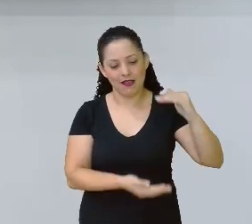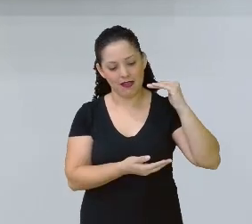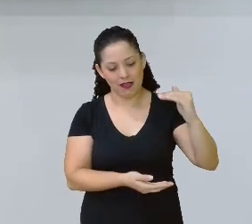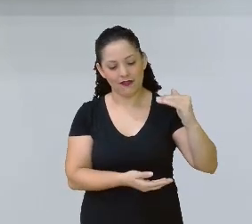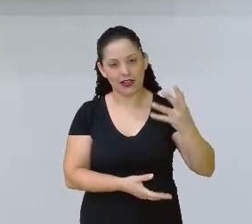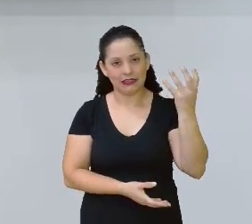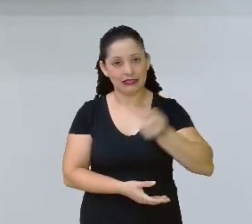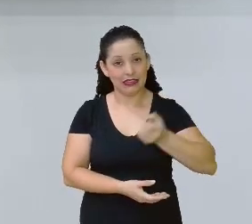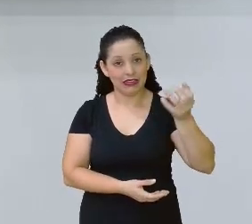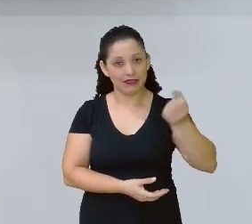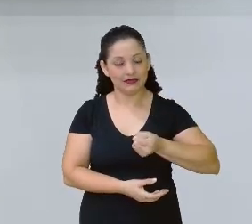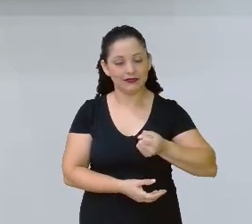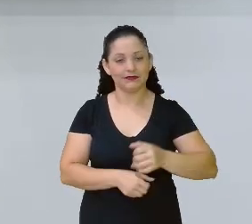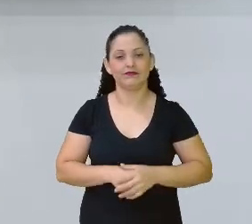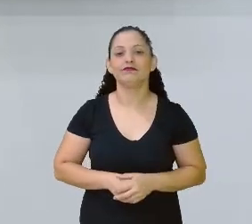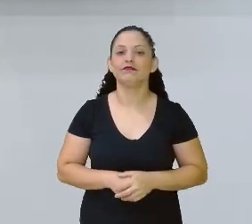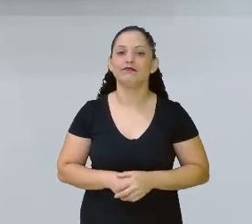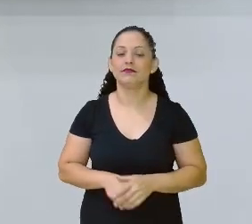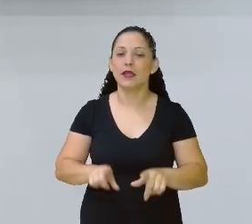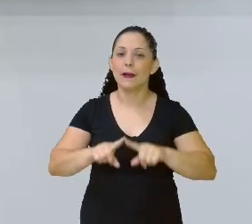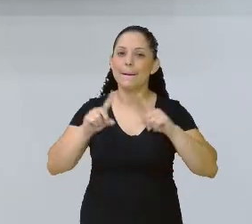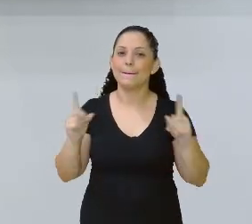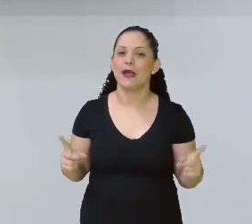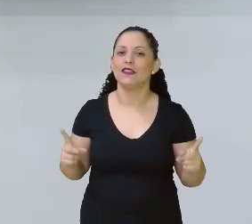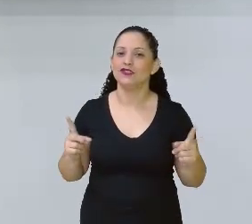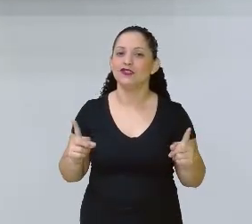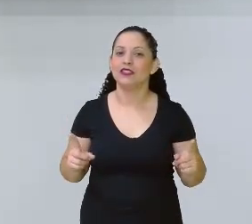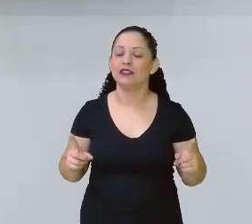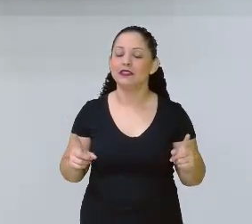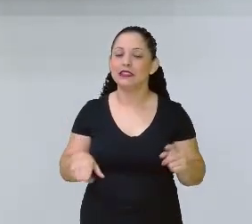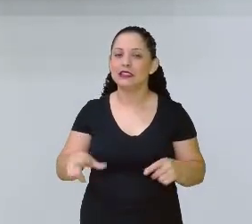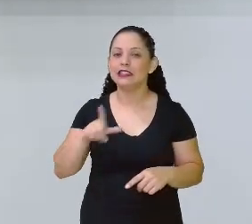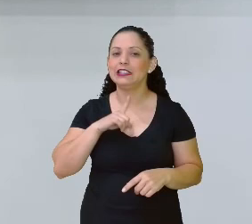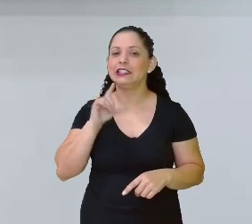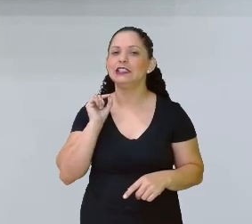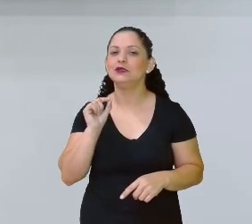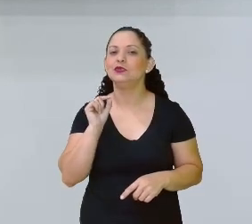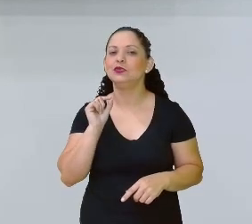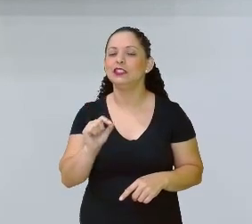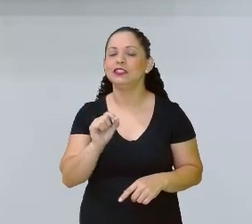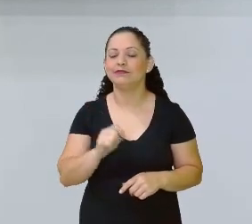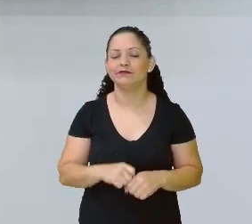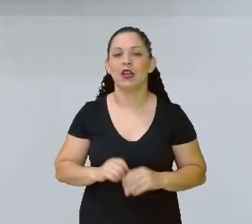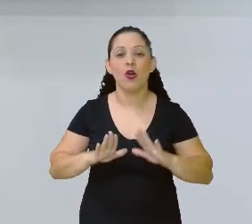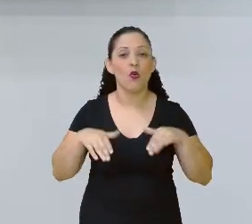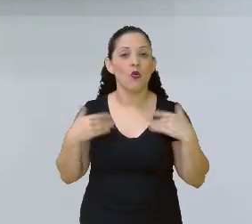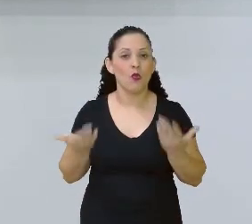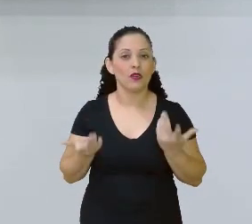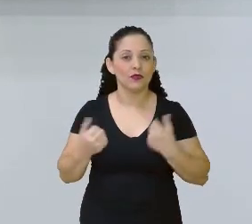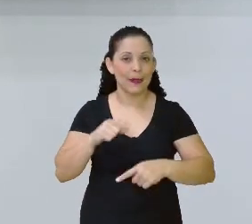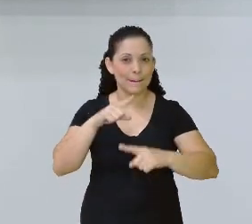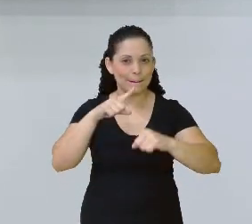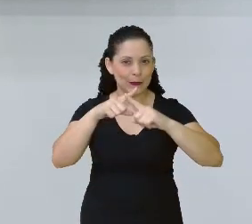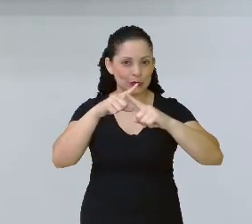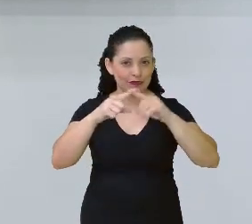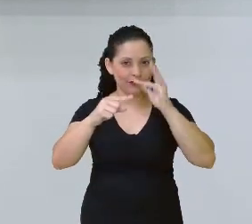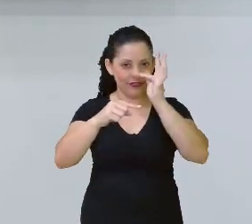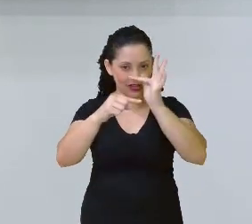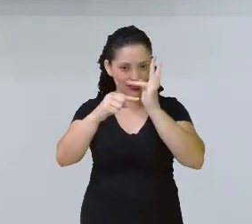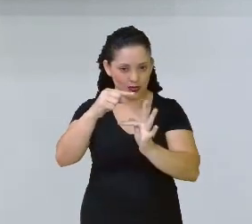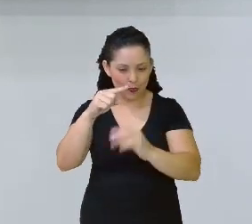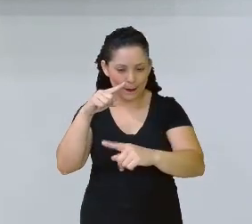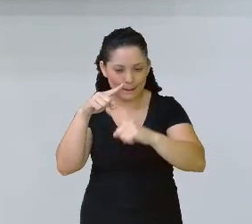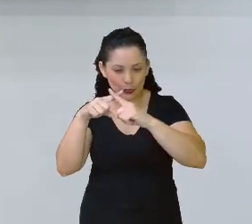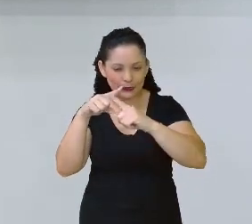leite, tá? Mas vimos, gente, lá na frente, que quando a gente vai multiplicar fração,